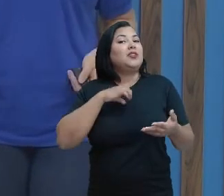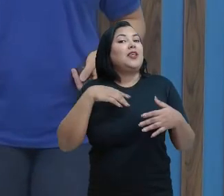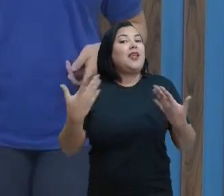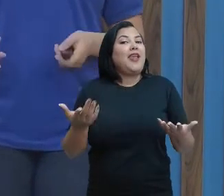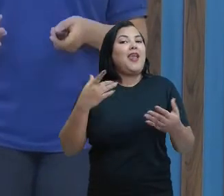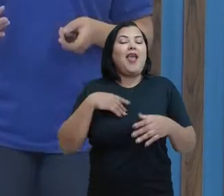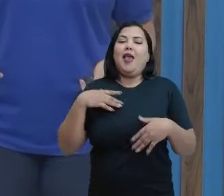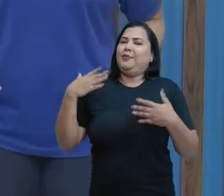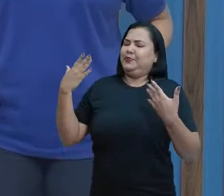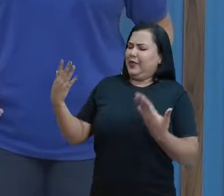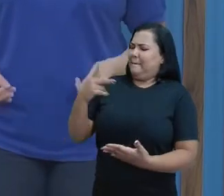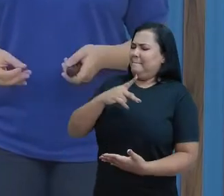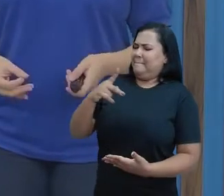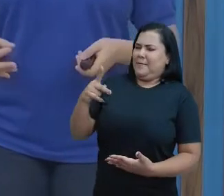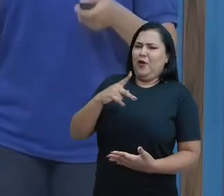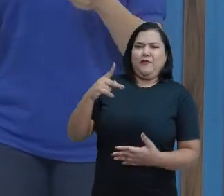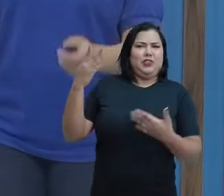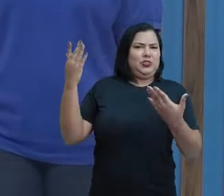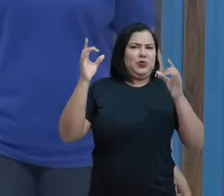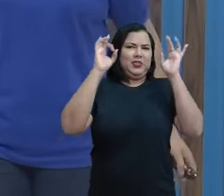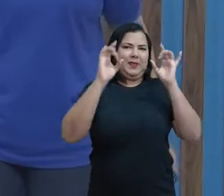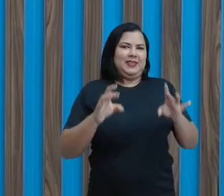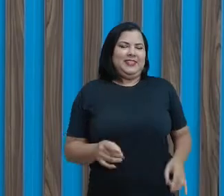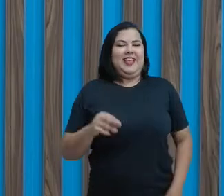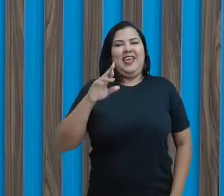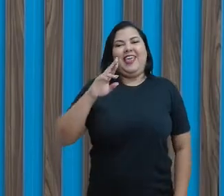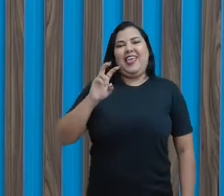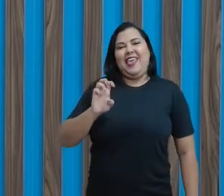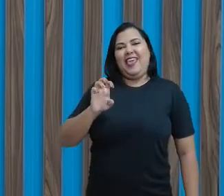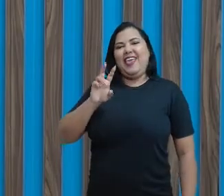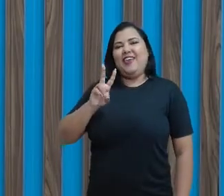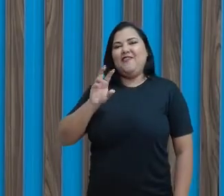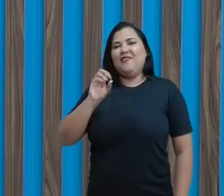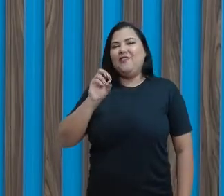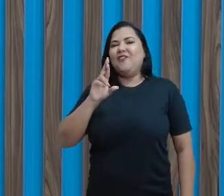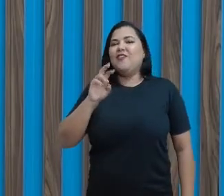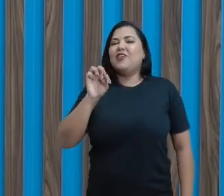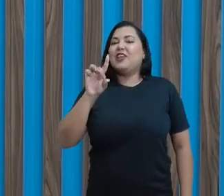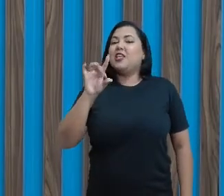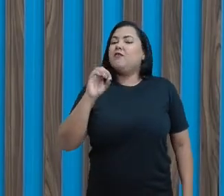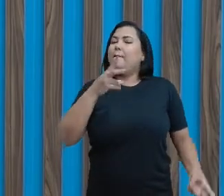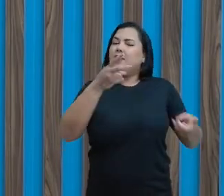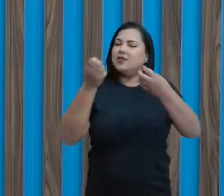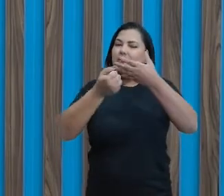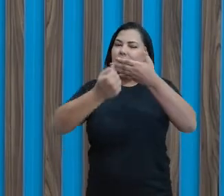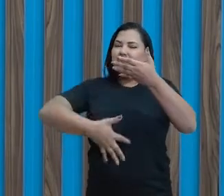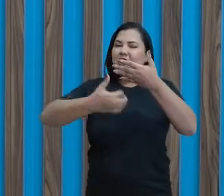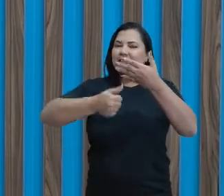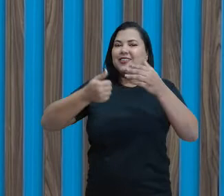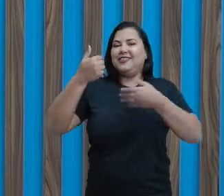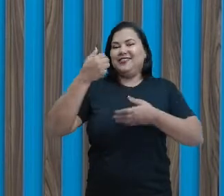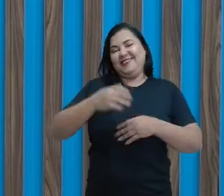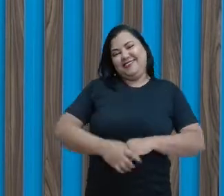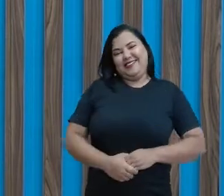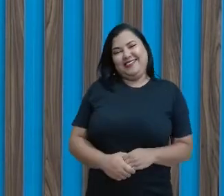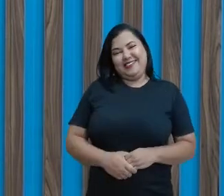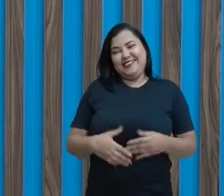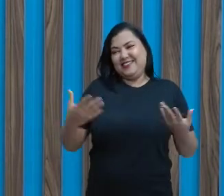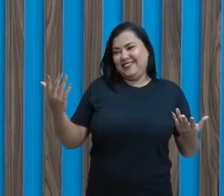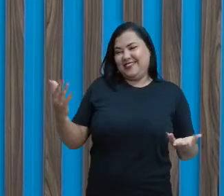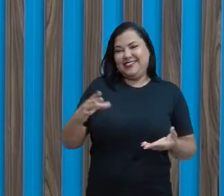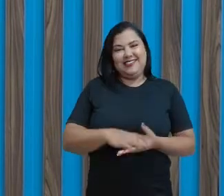presença ilustríssima do professor Revoredo, que vai me ajudar observando ali o chat e dando seus comentários. E aí,